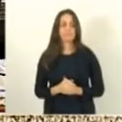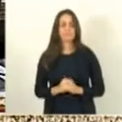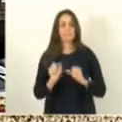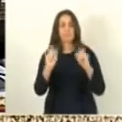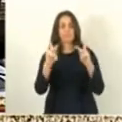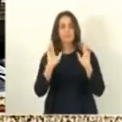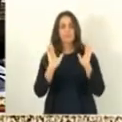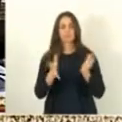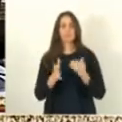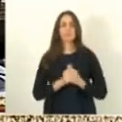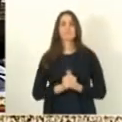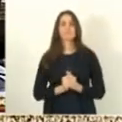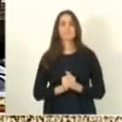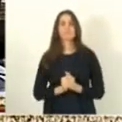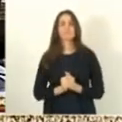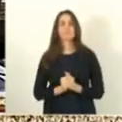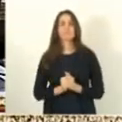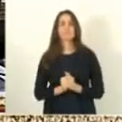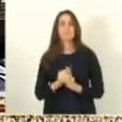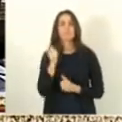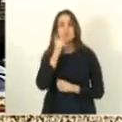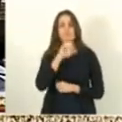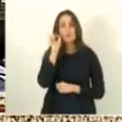Ok, ouvindo, o deputado Mansur consegue.